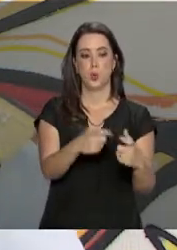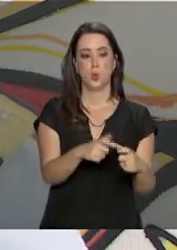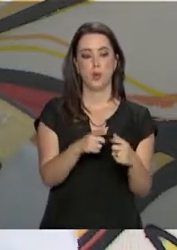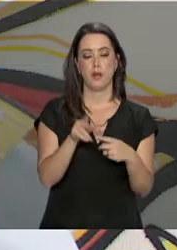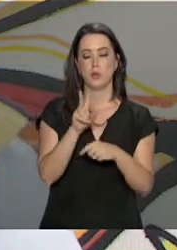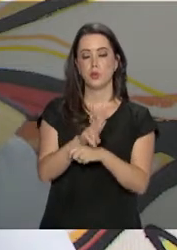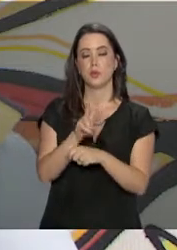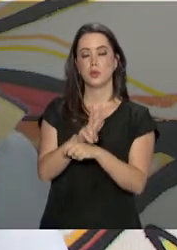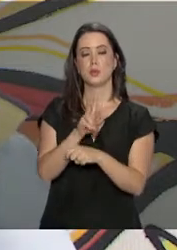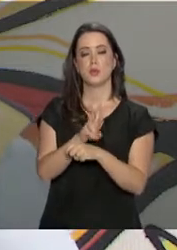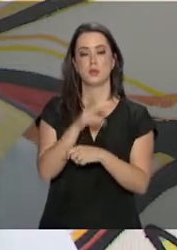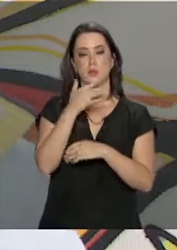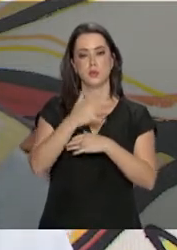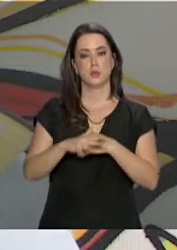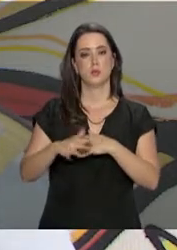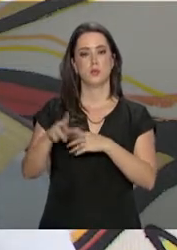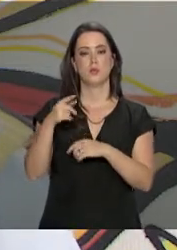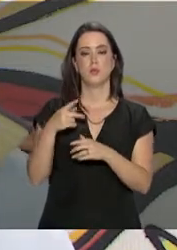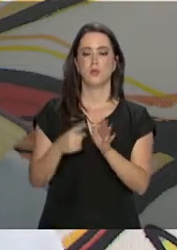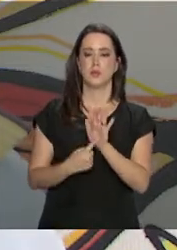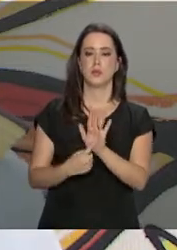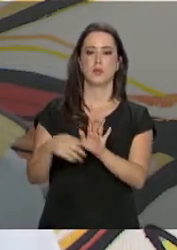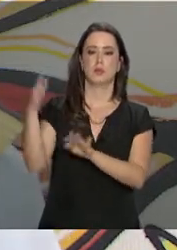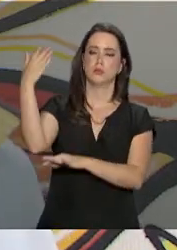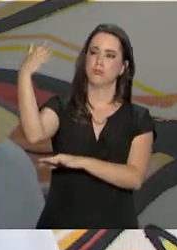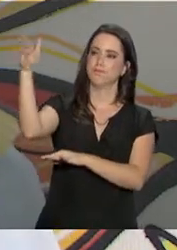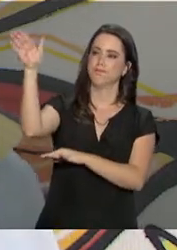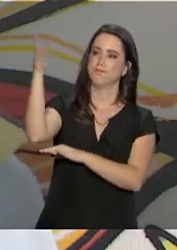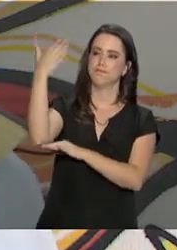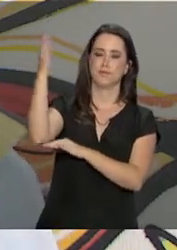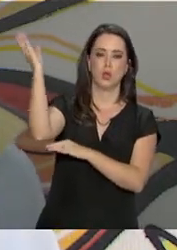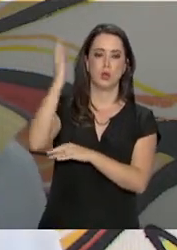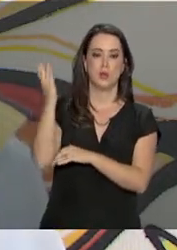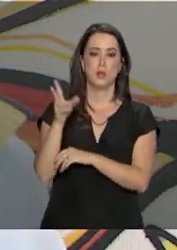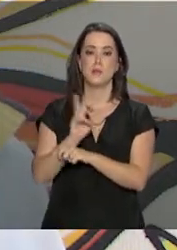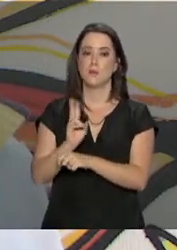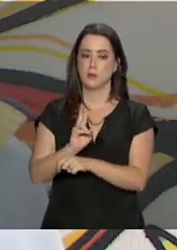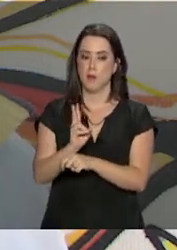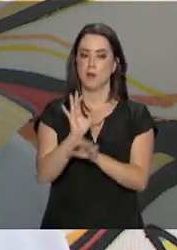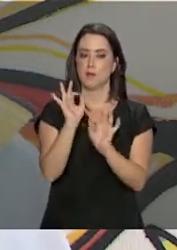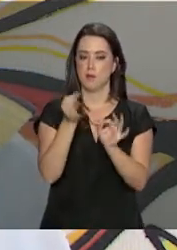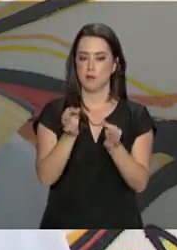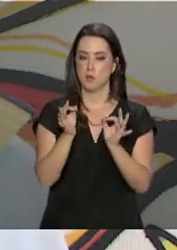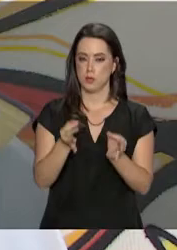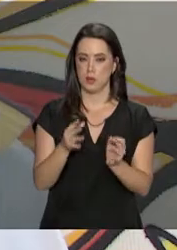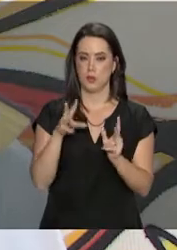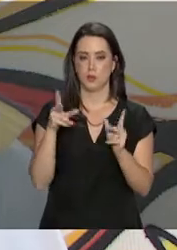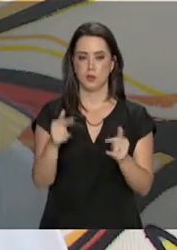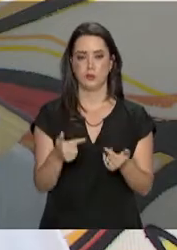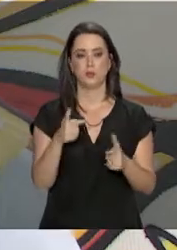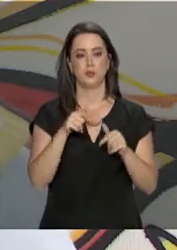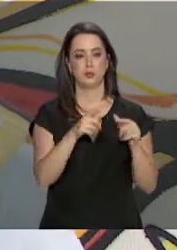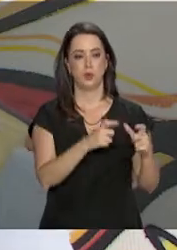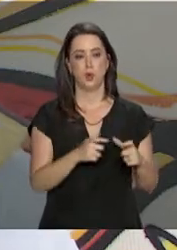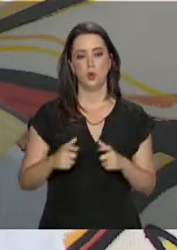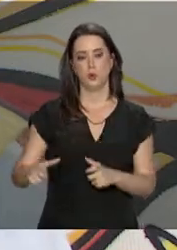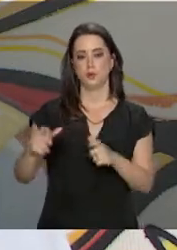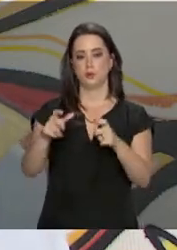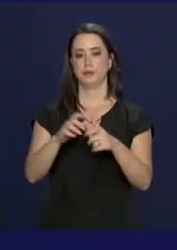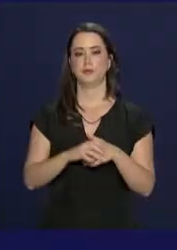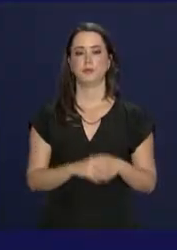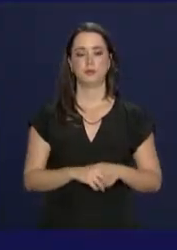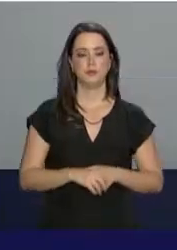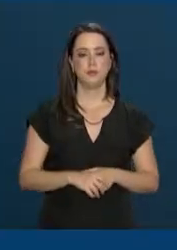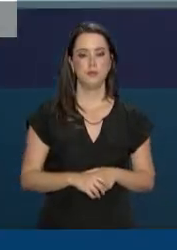regiões, mostrando a bandeira do Brasil e fiscalizando efetivamente essas grandes áreas